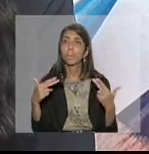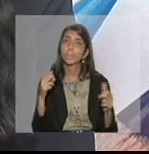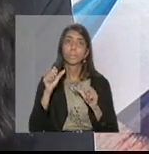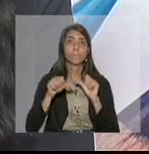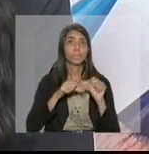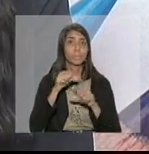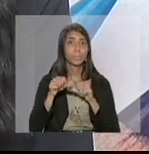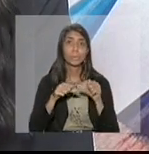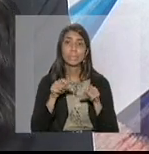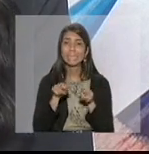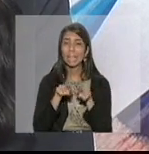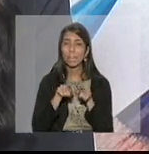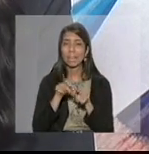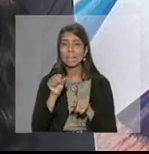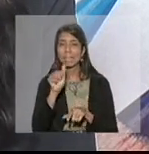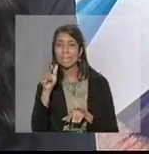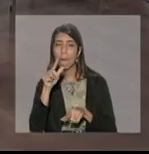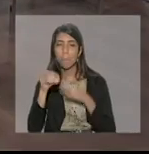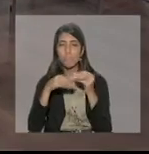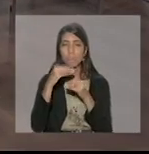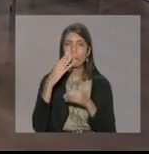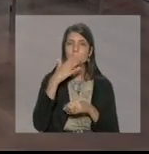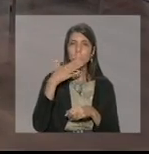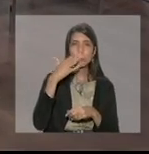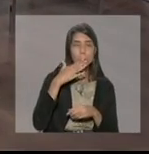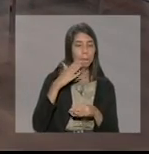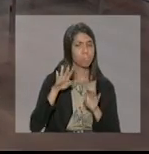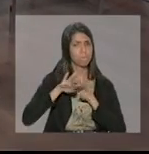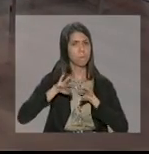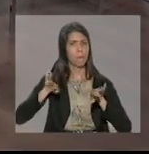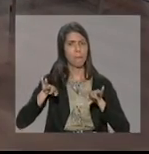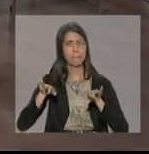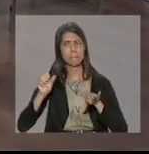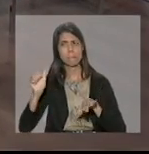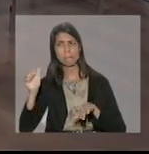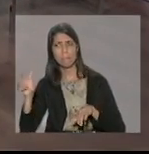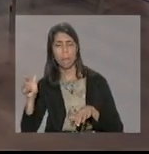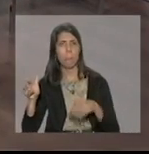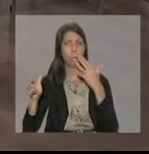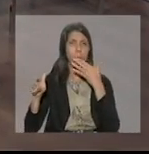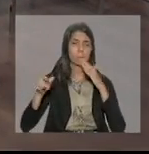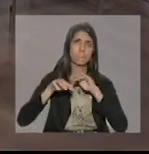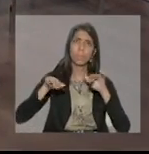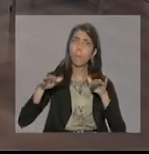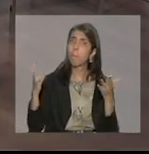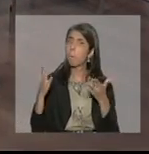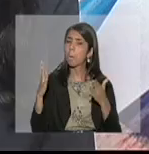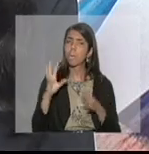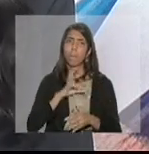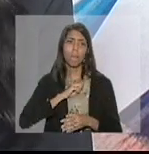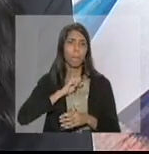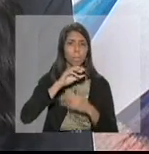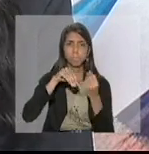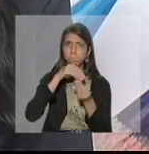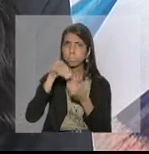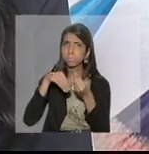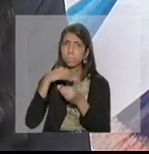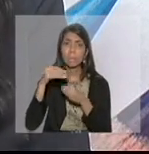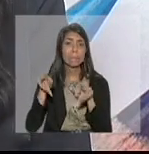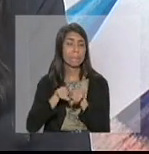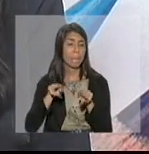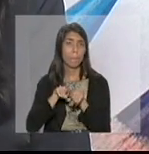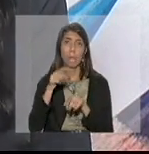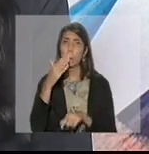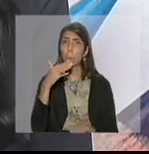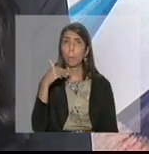coisas, né, vamos agridoce, era uma coisa que eu não gostava. Eu falava assim, não, salgado é salgado, doce é doce. Era sempre assim pra mim. Hoje eu adoro um negocinho agridoce.